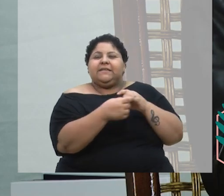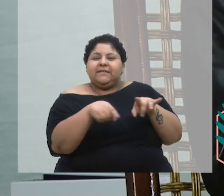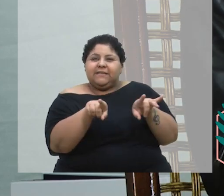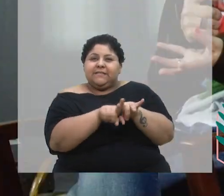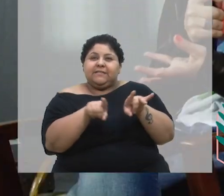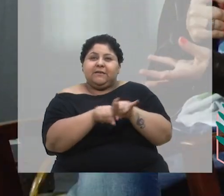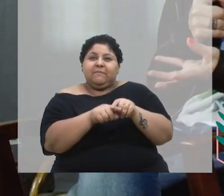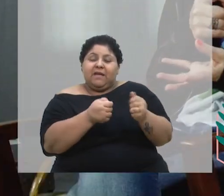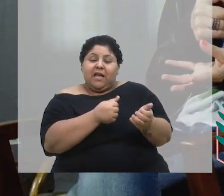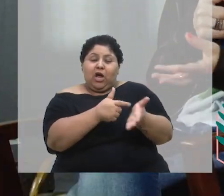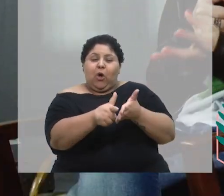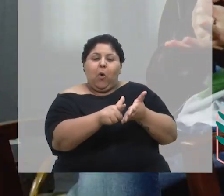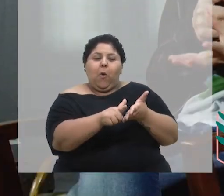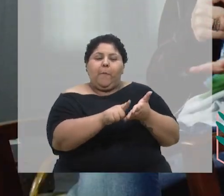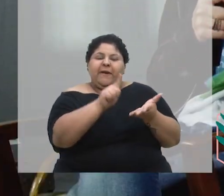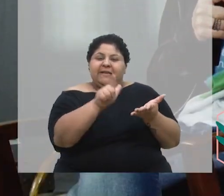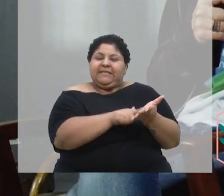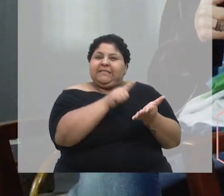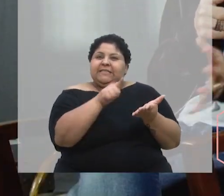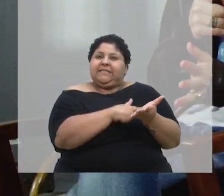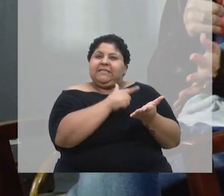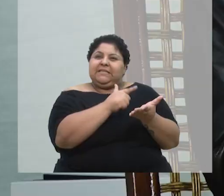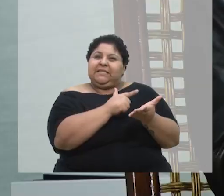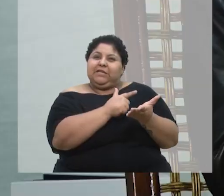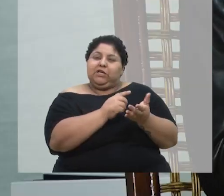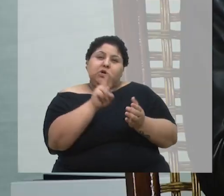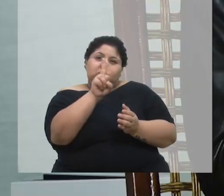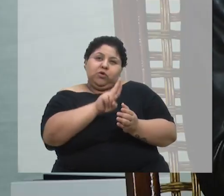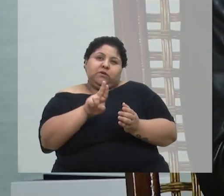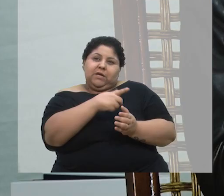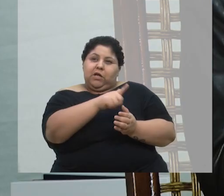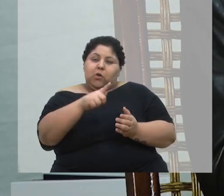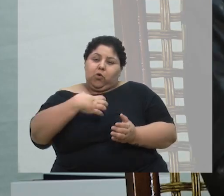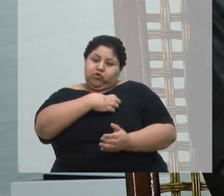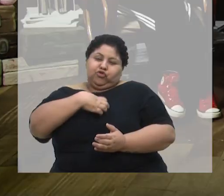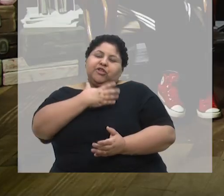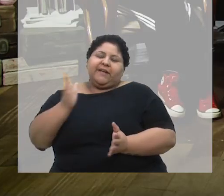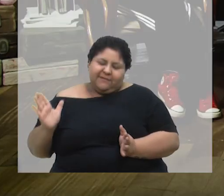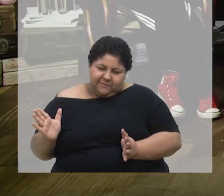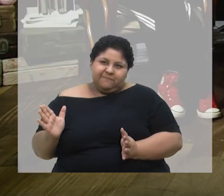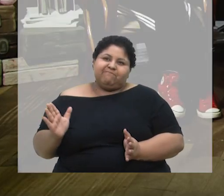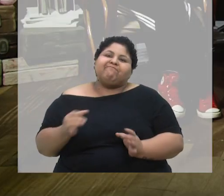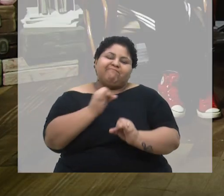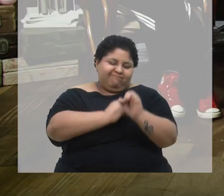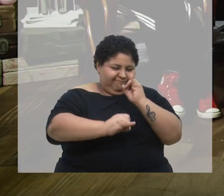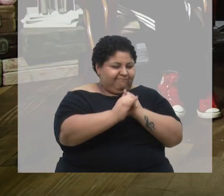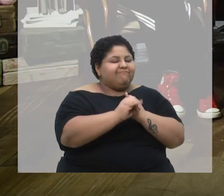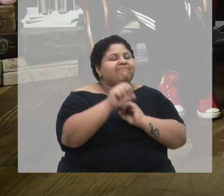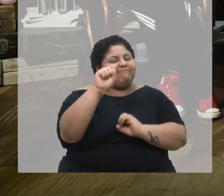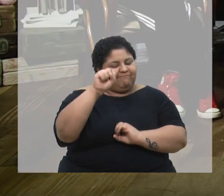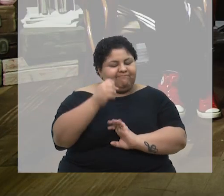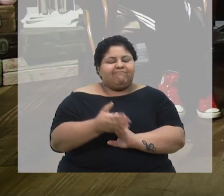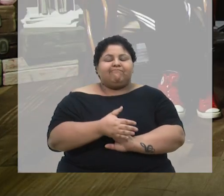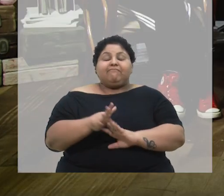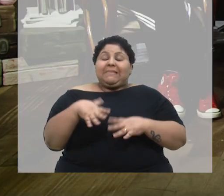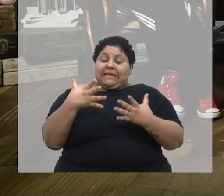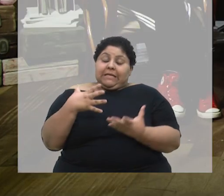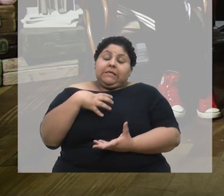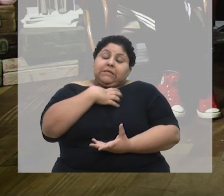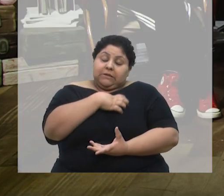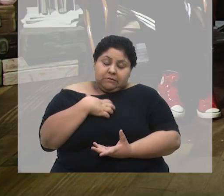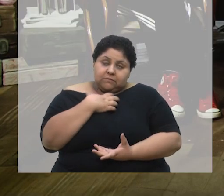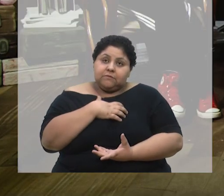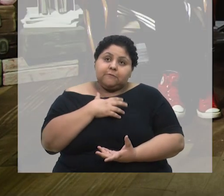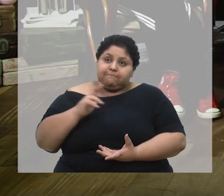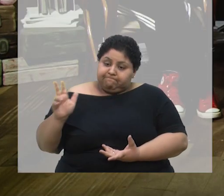a compra de livros está muito facilitada por outros meios, né. Sim, pela internet, né? Então é uma